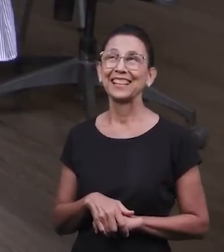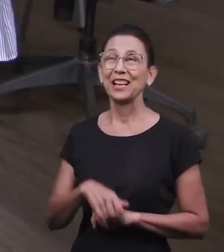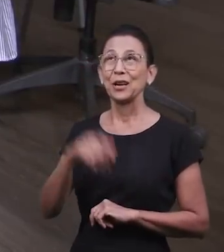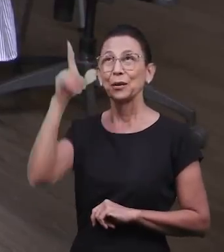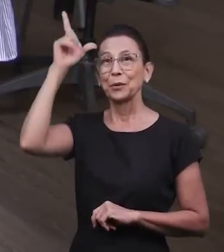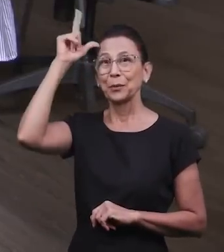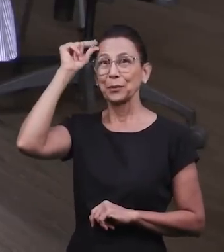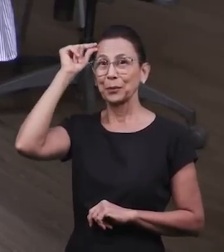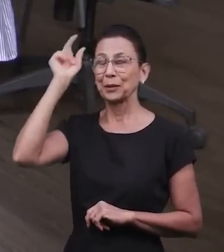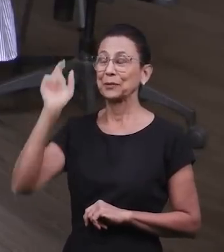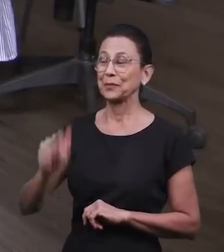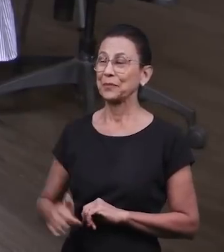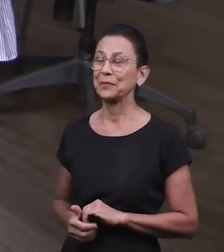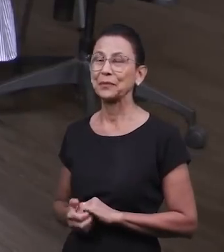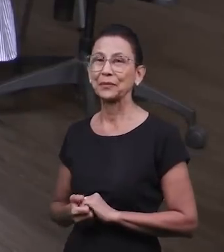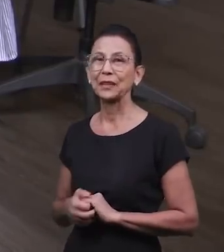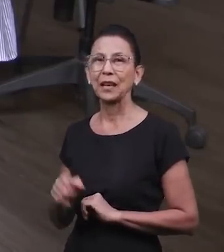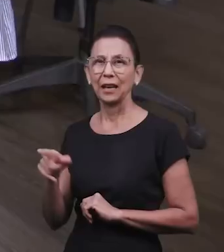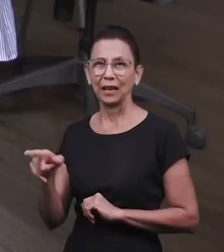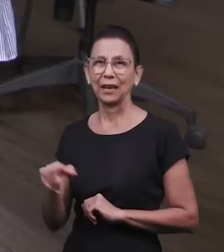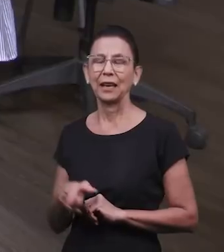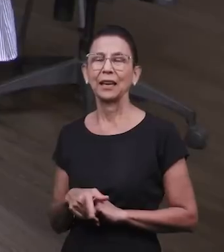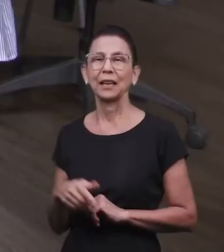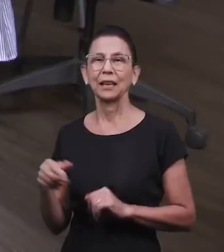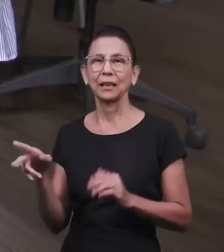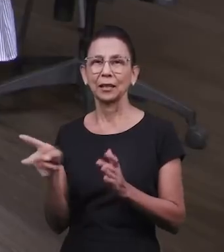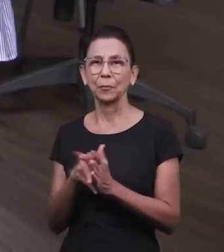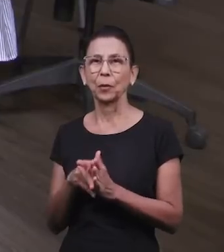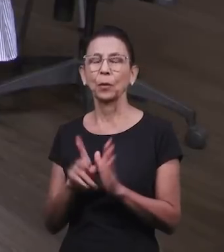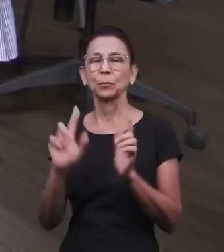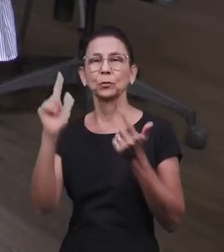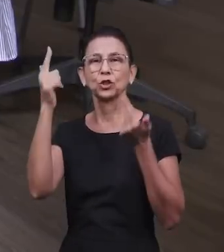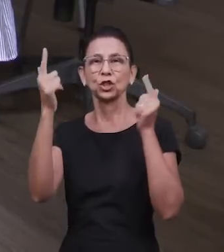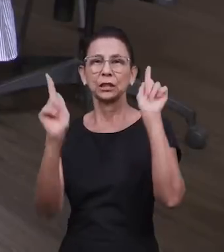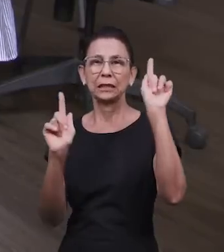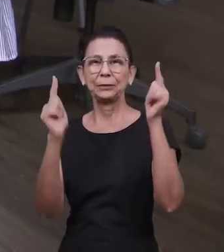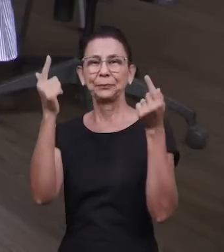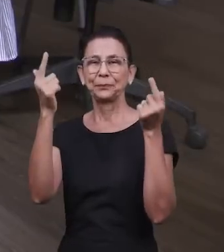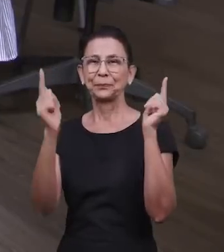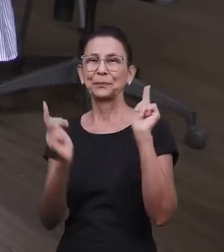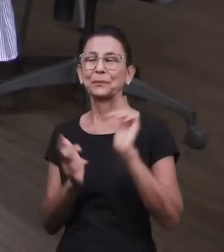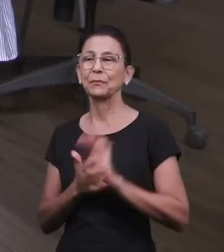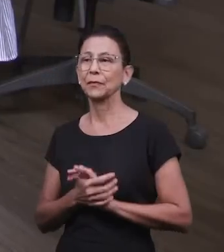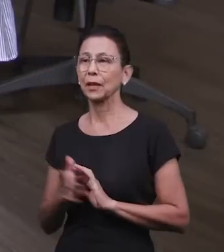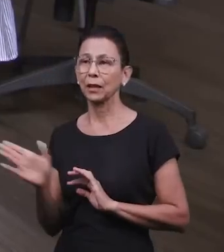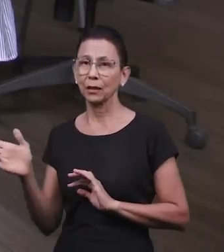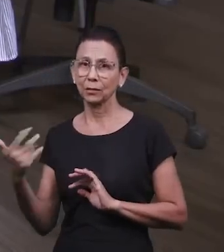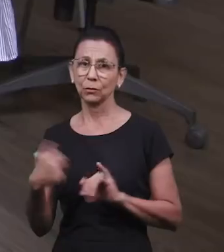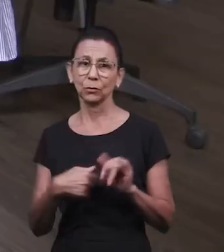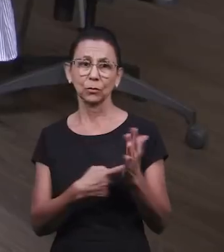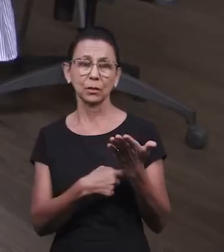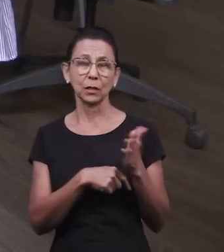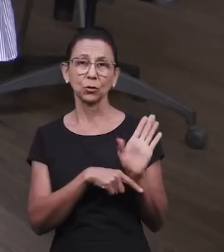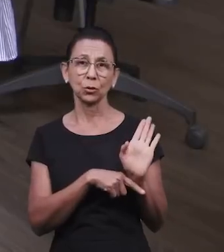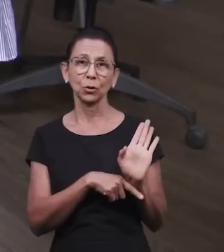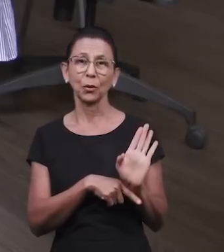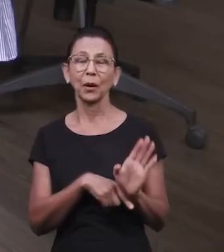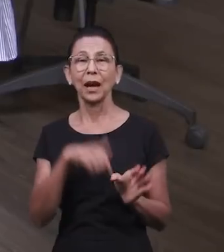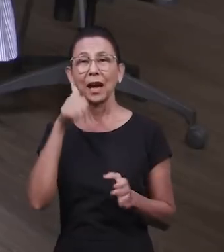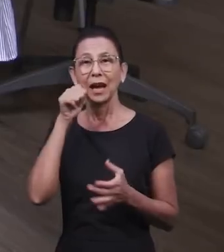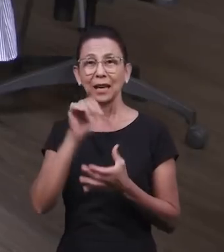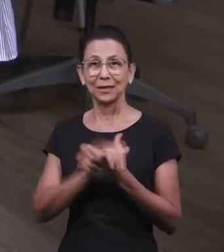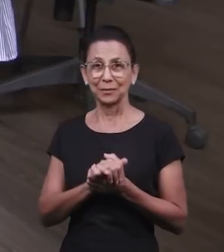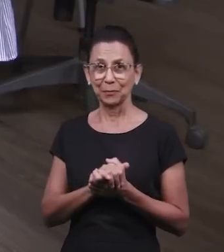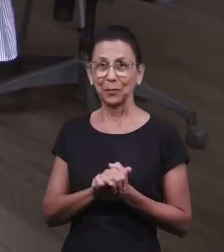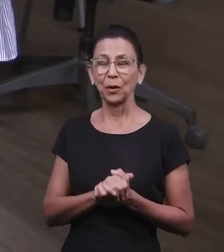E eu expliquei para ela do que se tratava, ela era chilena, morava na Inglaterra, e ela foi lá, nos ajudou,